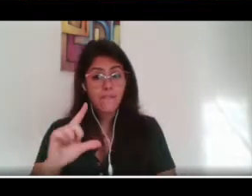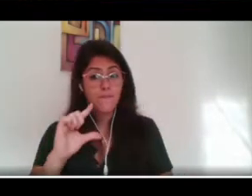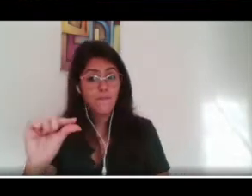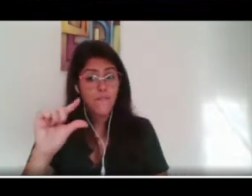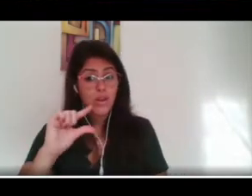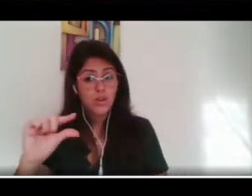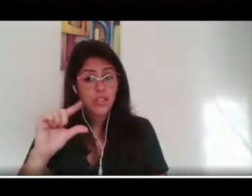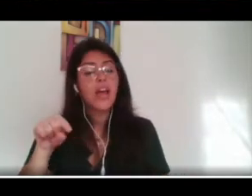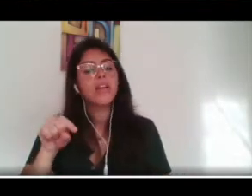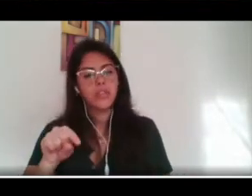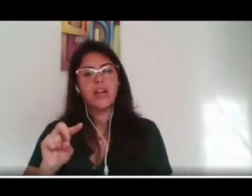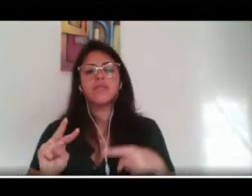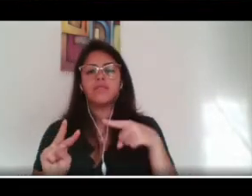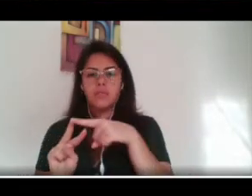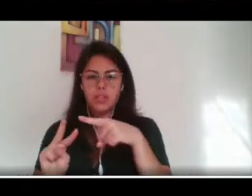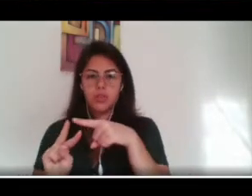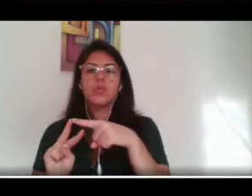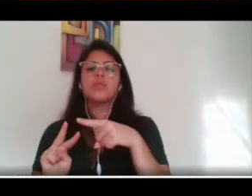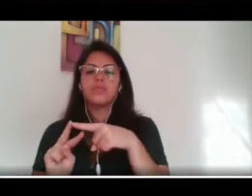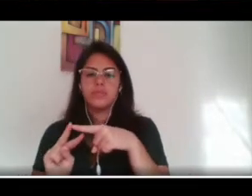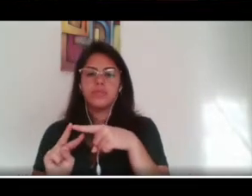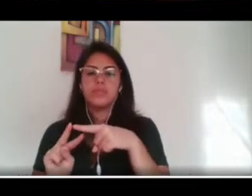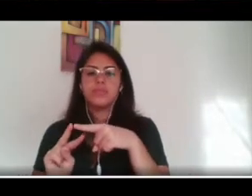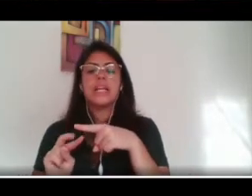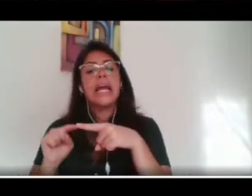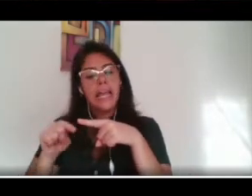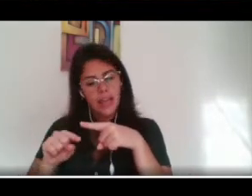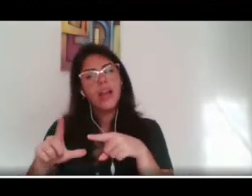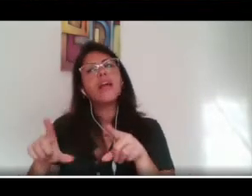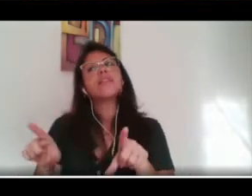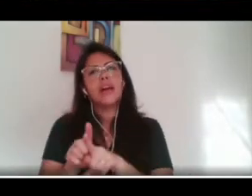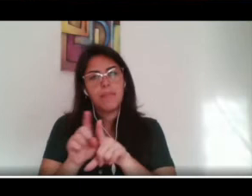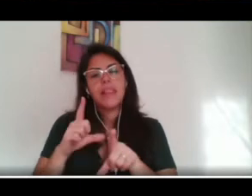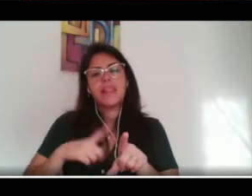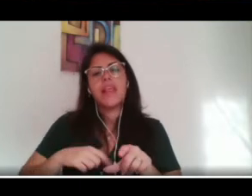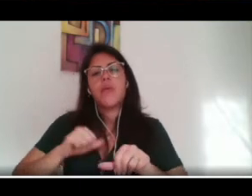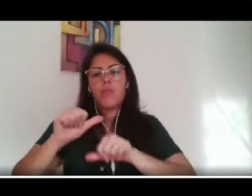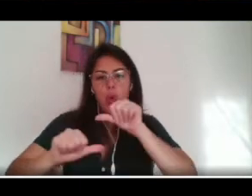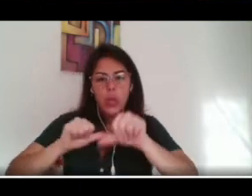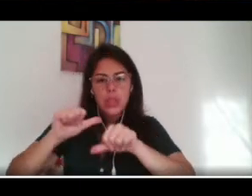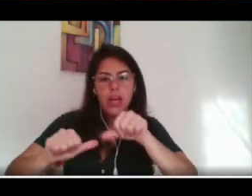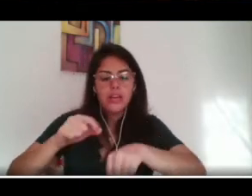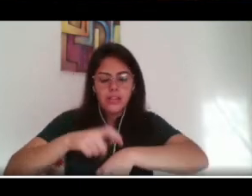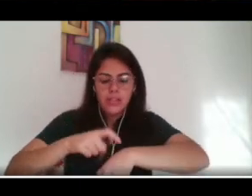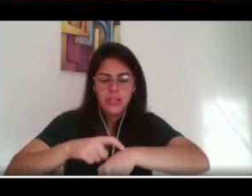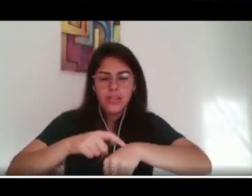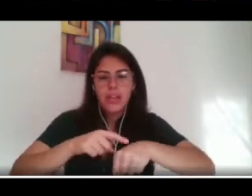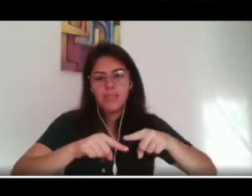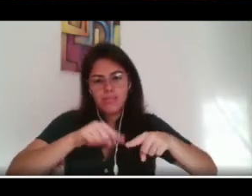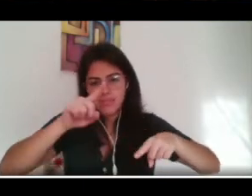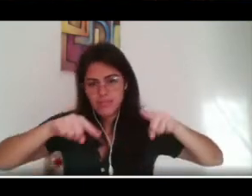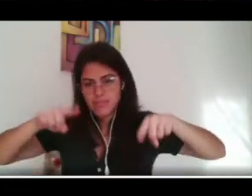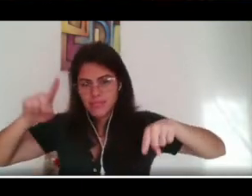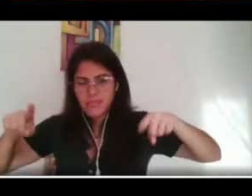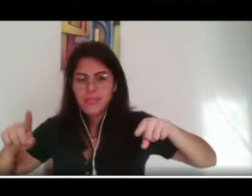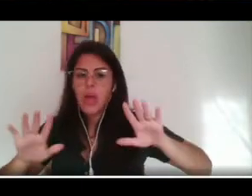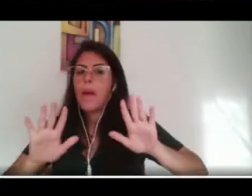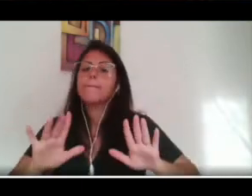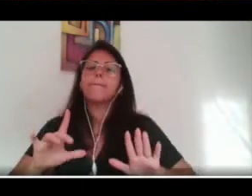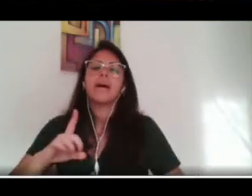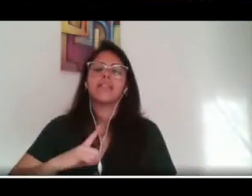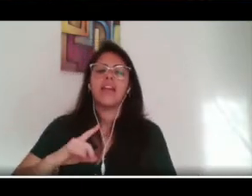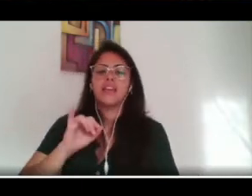que também varia no tempo, só que você tem os componentes I e J. Módulo não. Módulo é só um